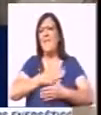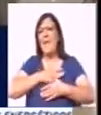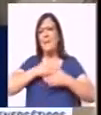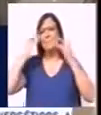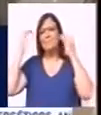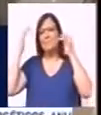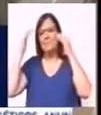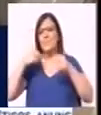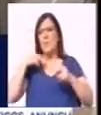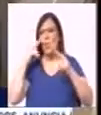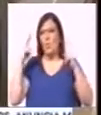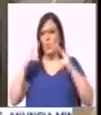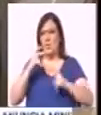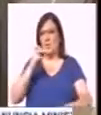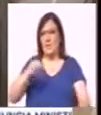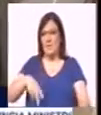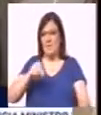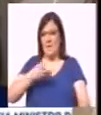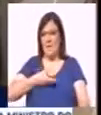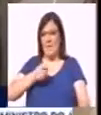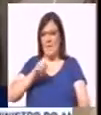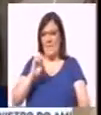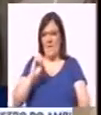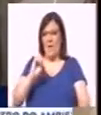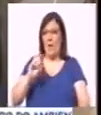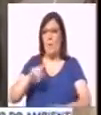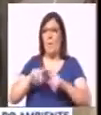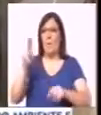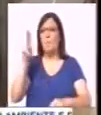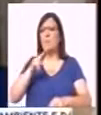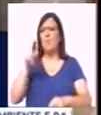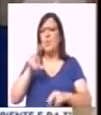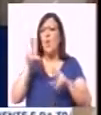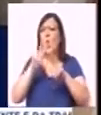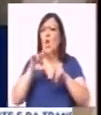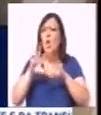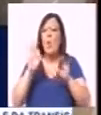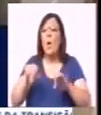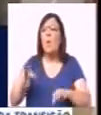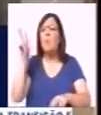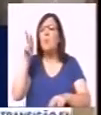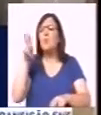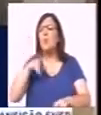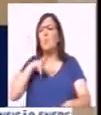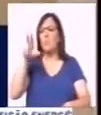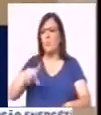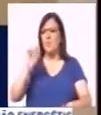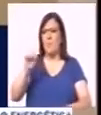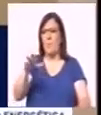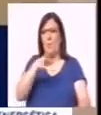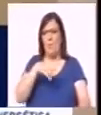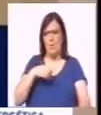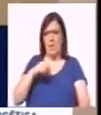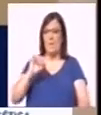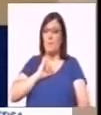de facto em Amadeu uma figura ímpar da pintura portuguesa, e não só, da pintura mundial. A